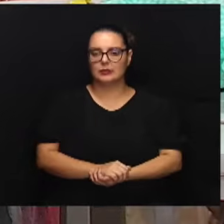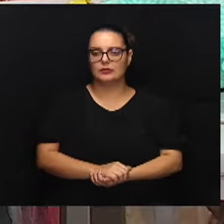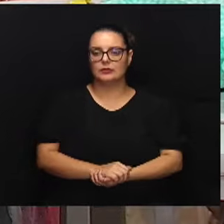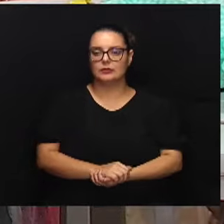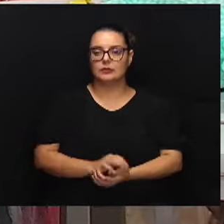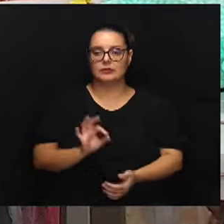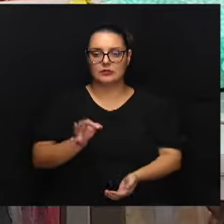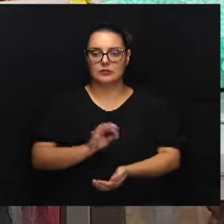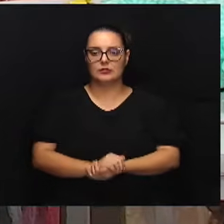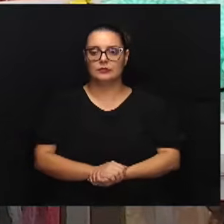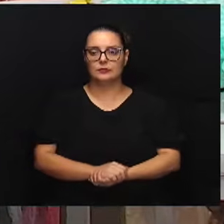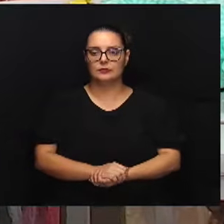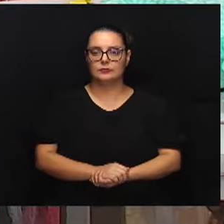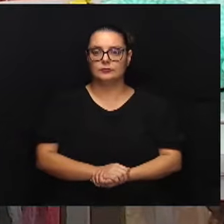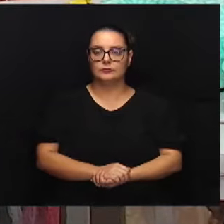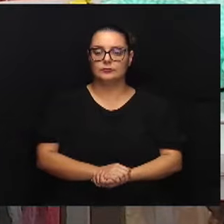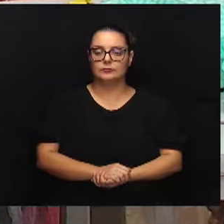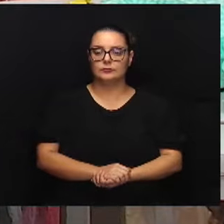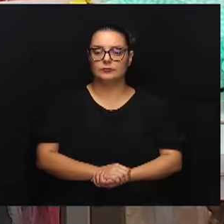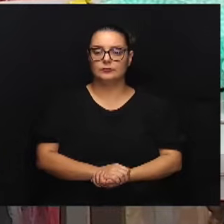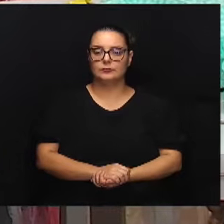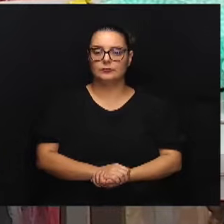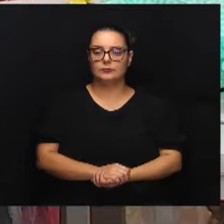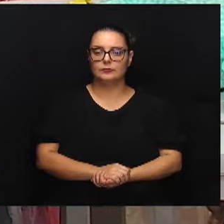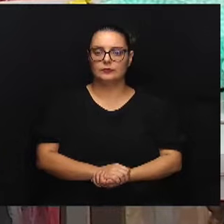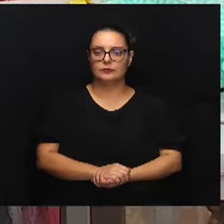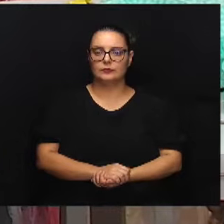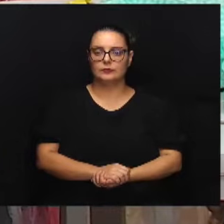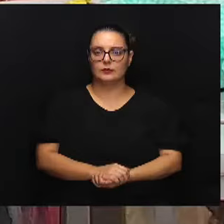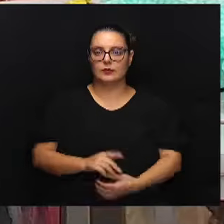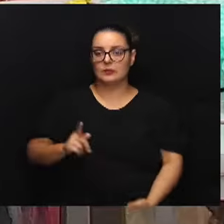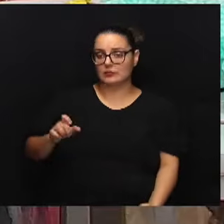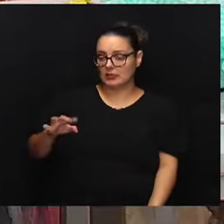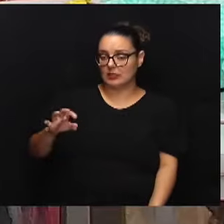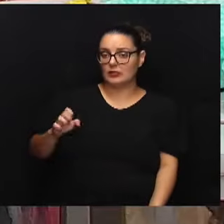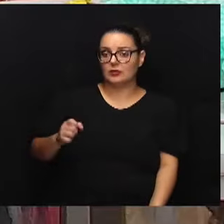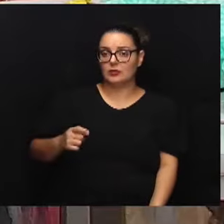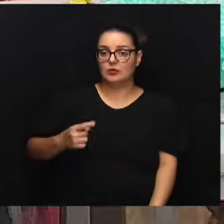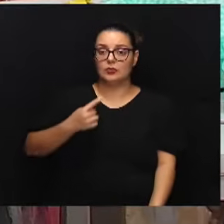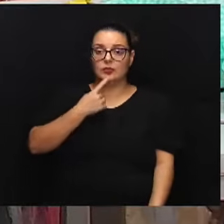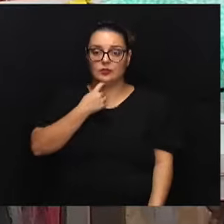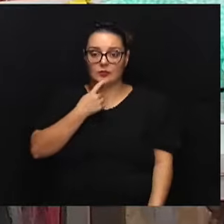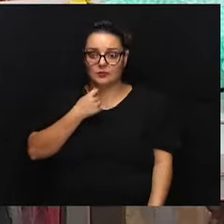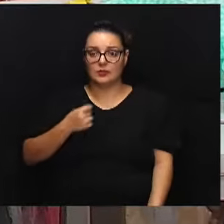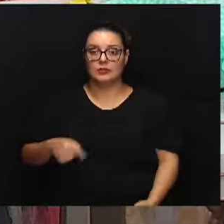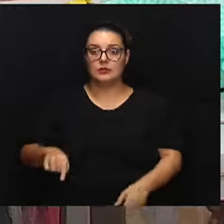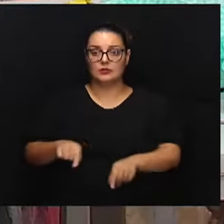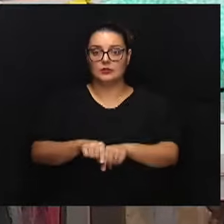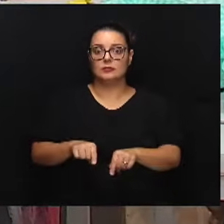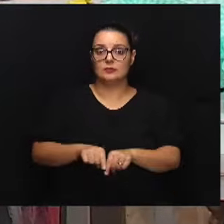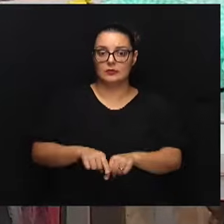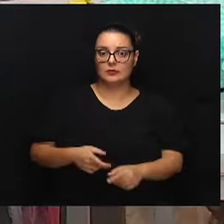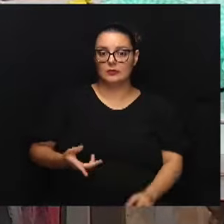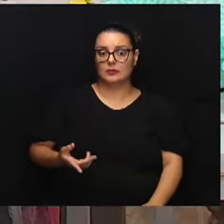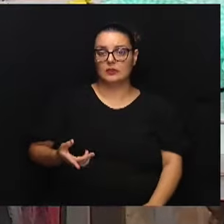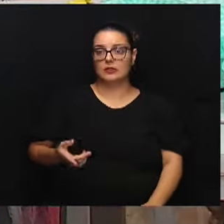Certo? Certo. Essa mesma paleta de vermelho com amarelo vocês vão fazer na parte de baixo da